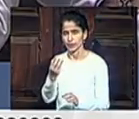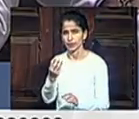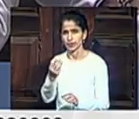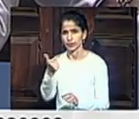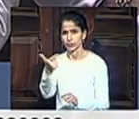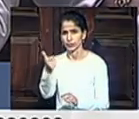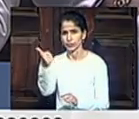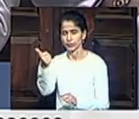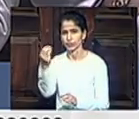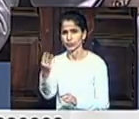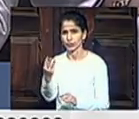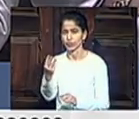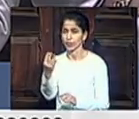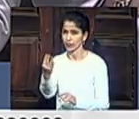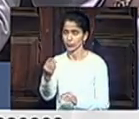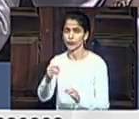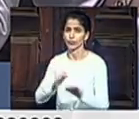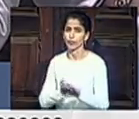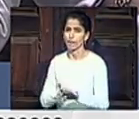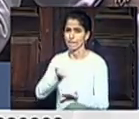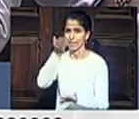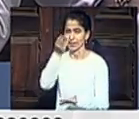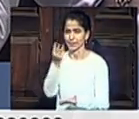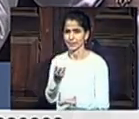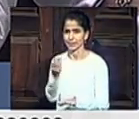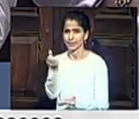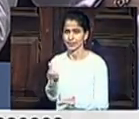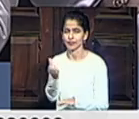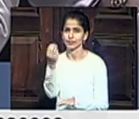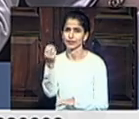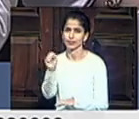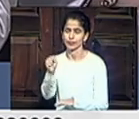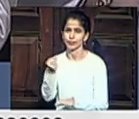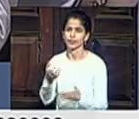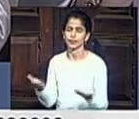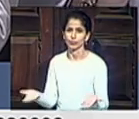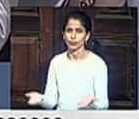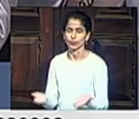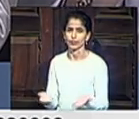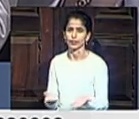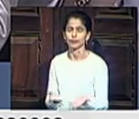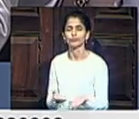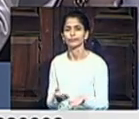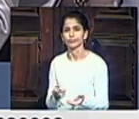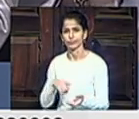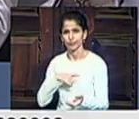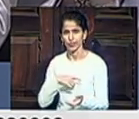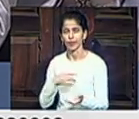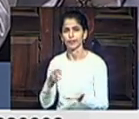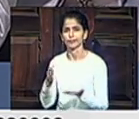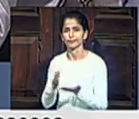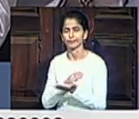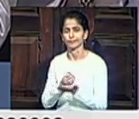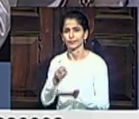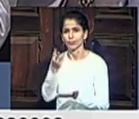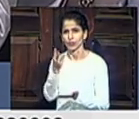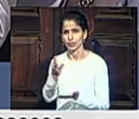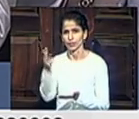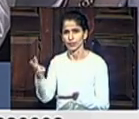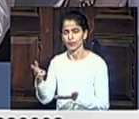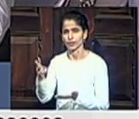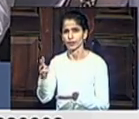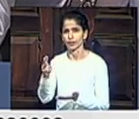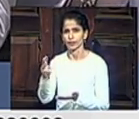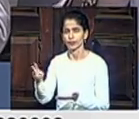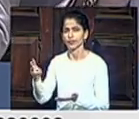para 368. E, pasme Vossa Excelência, quem gasta 400 sai de 333